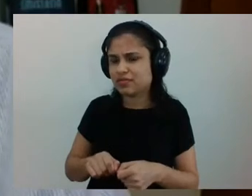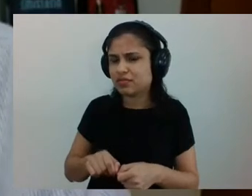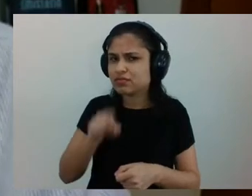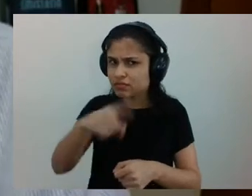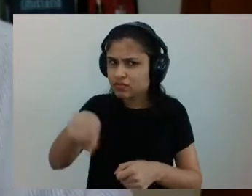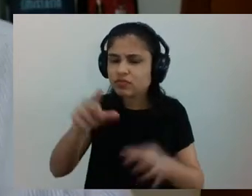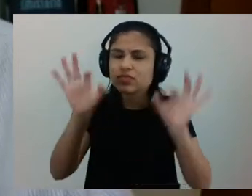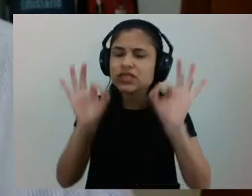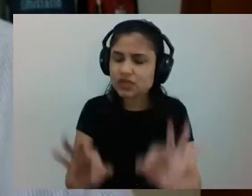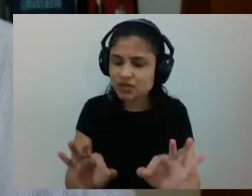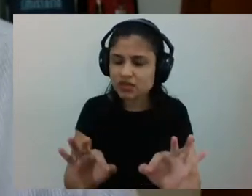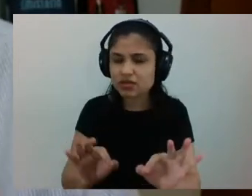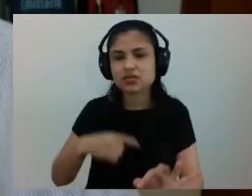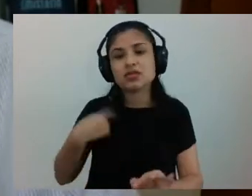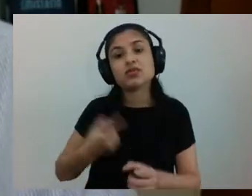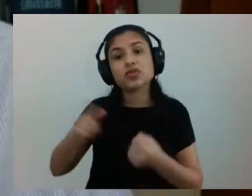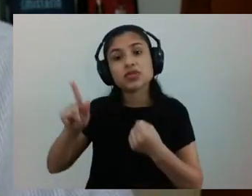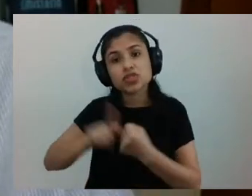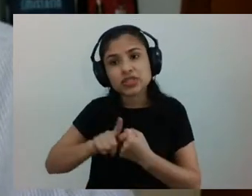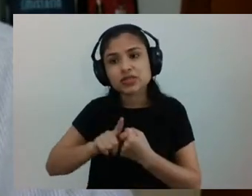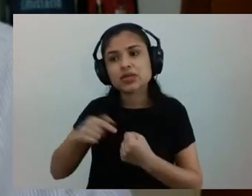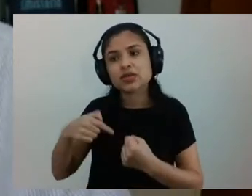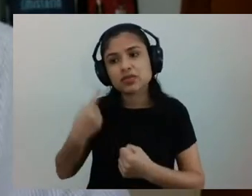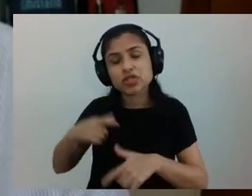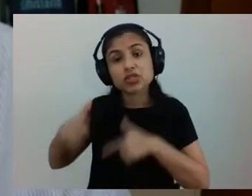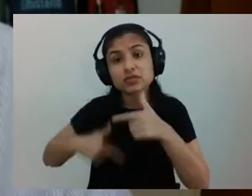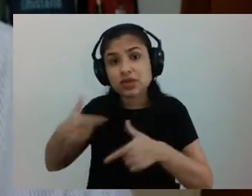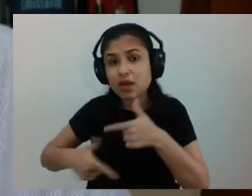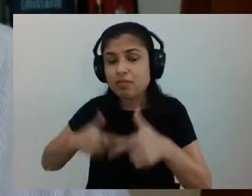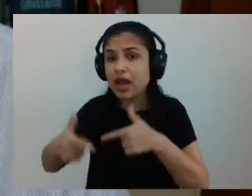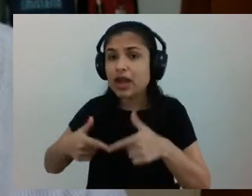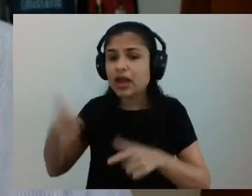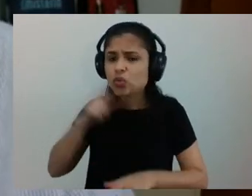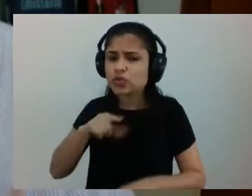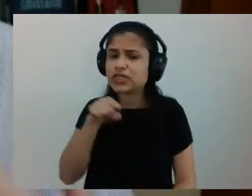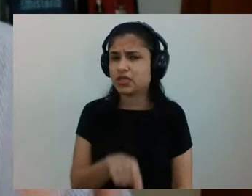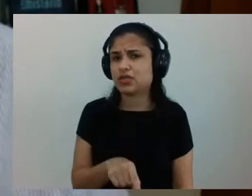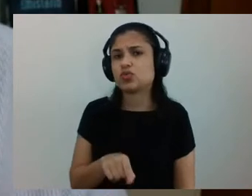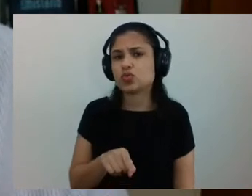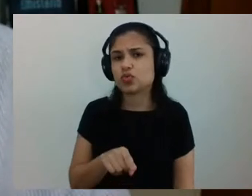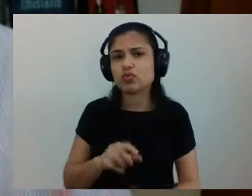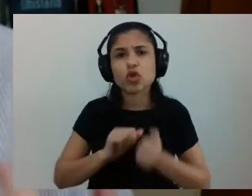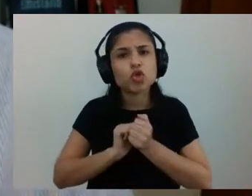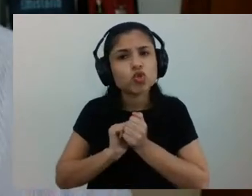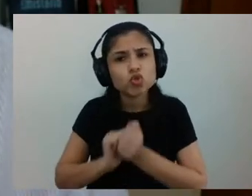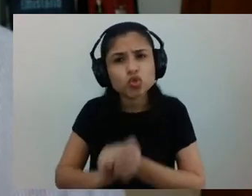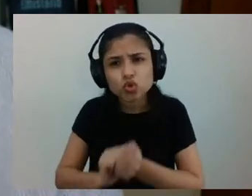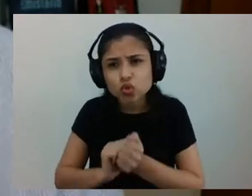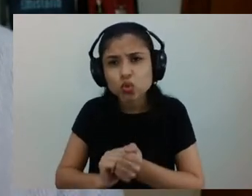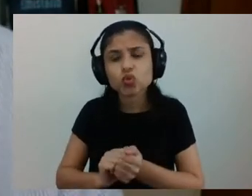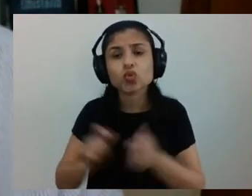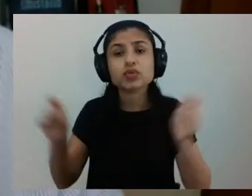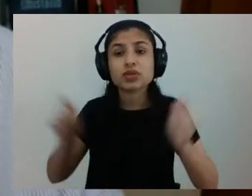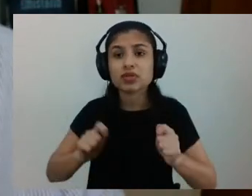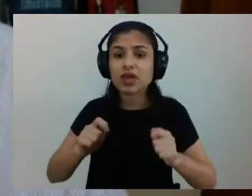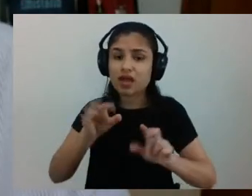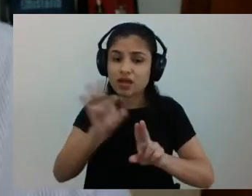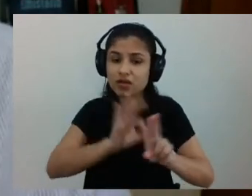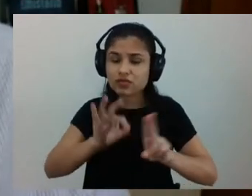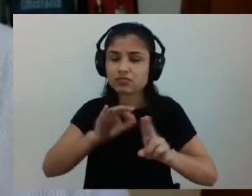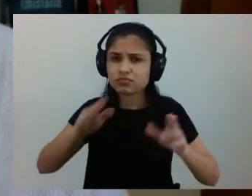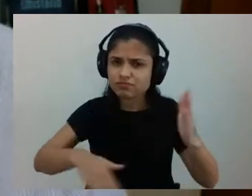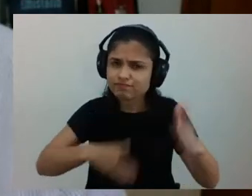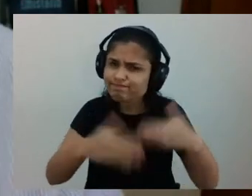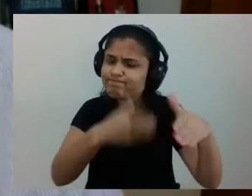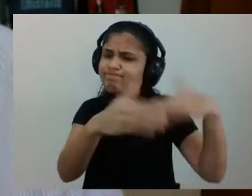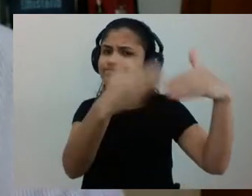nossa gestão nós vamos trabalhar para isso. Trabalhar para que juntos a gente possa avançar com essa universidade. Não vão